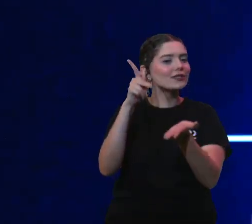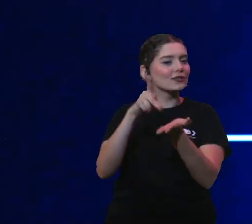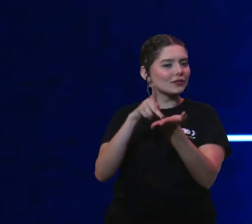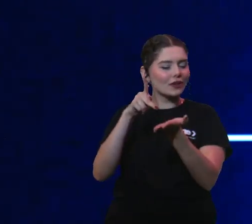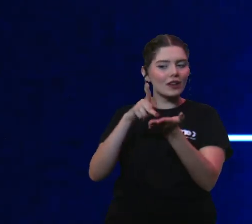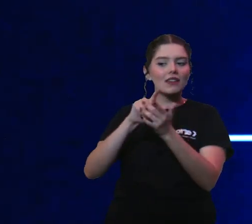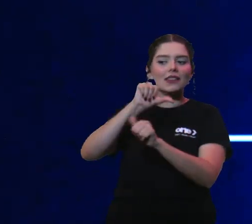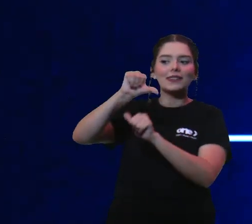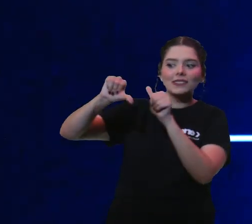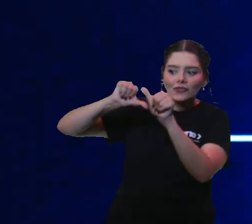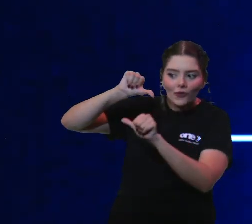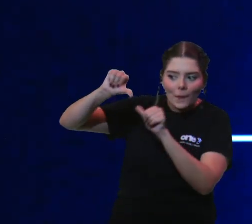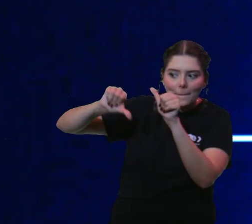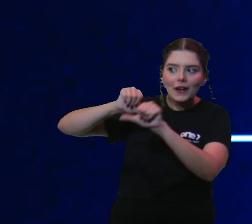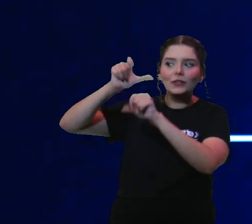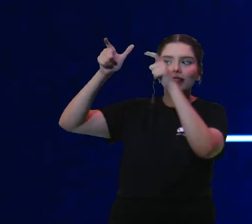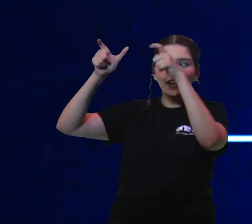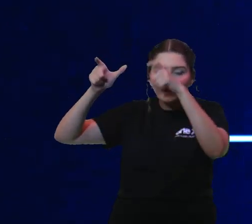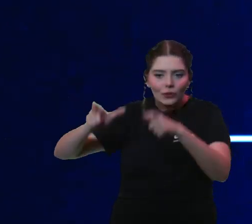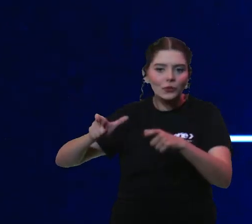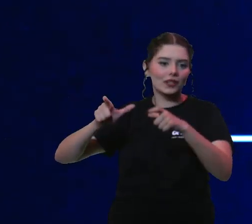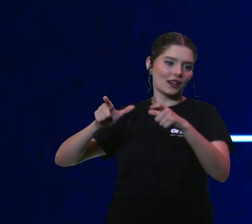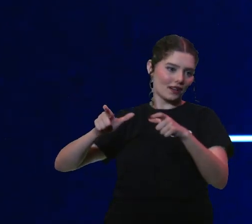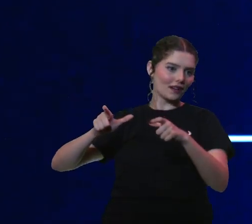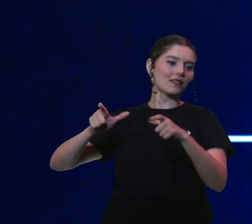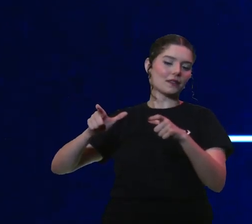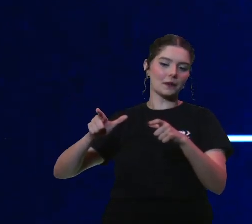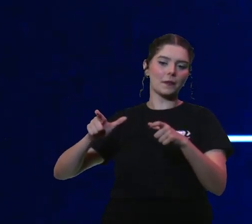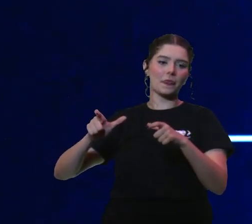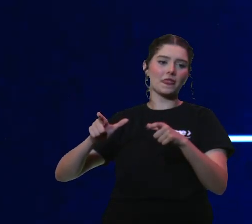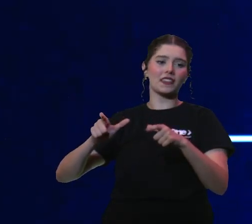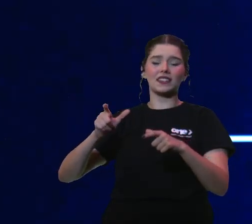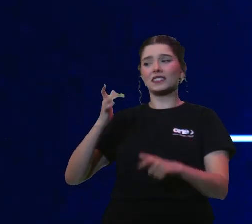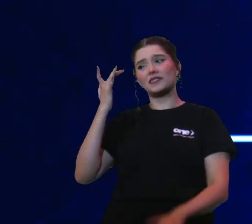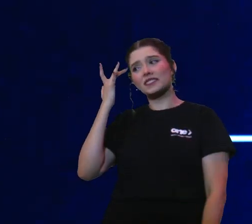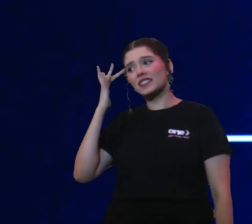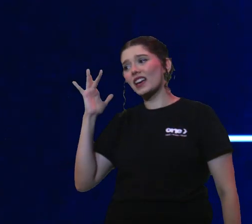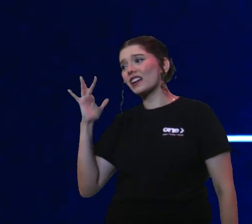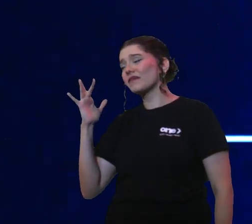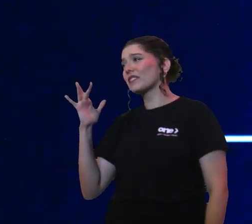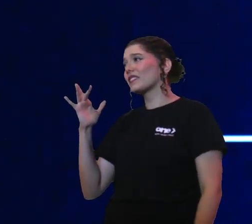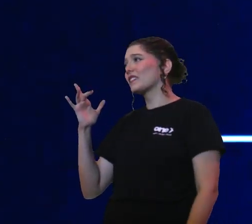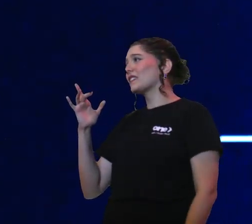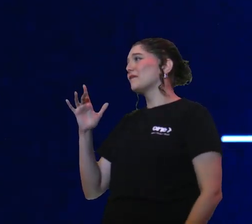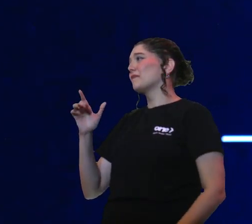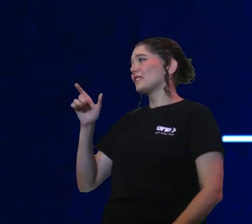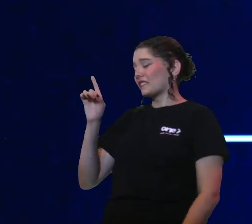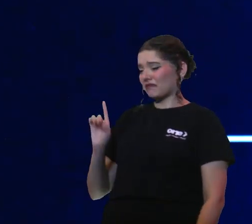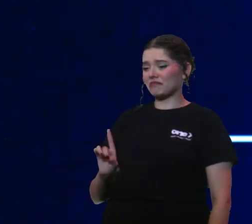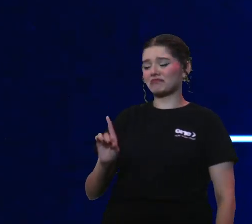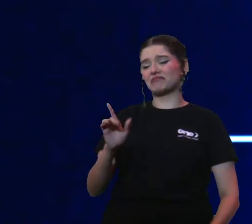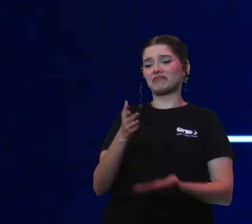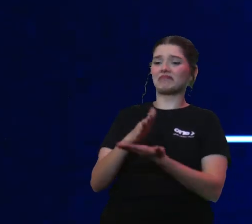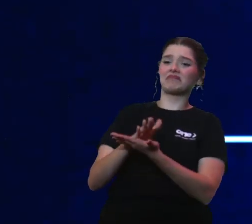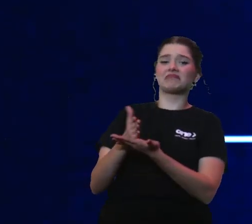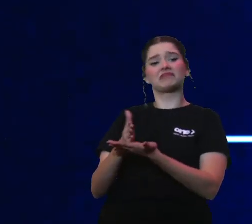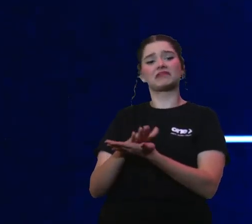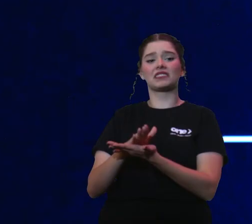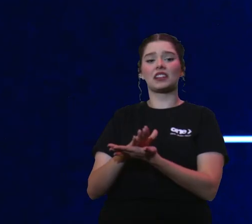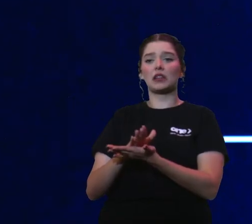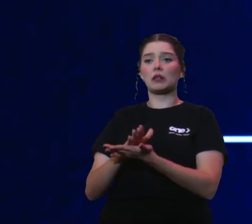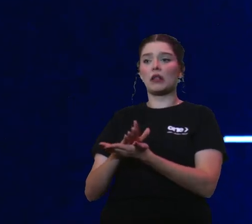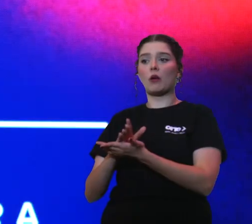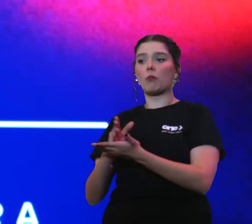a realidade por onde passa, e quem sabe está mais morno do que imagina. Quando a gente passa desapercebido no meio da